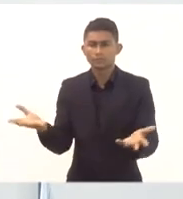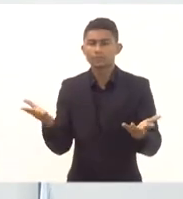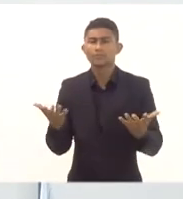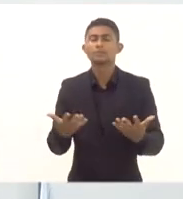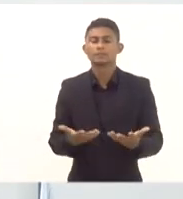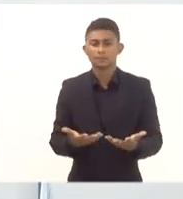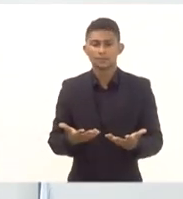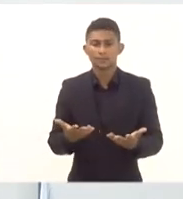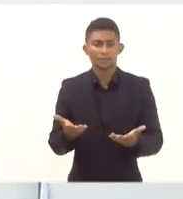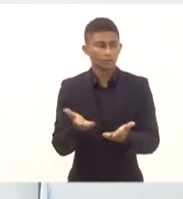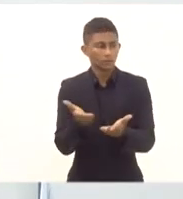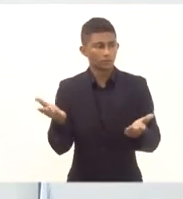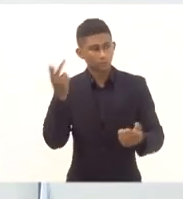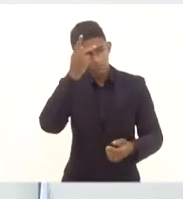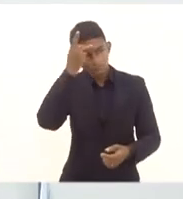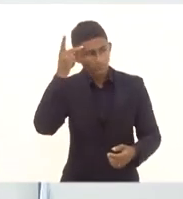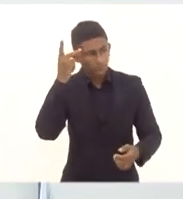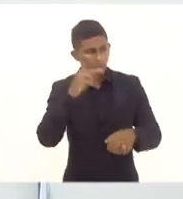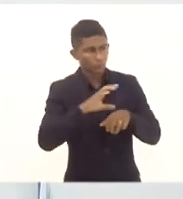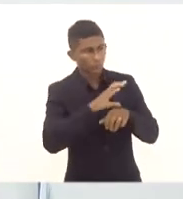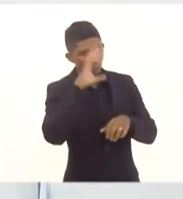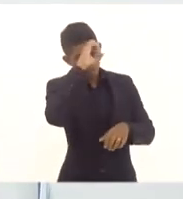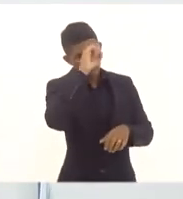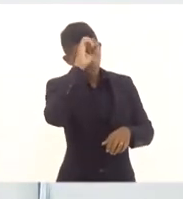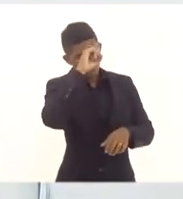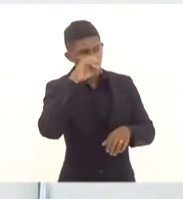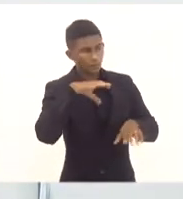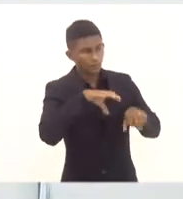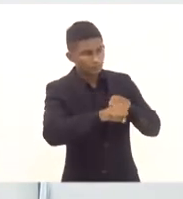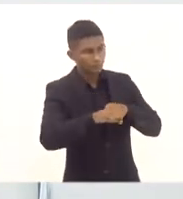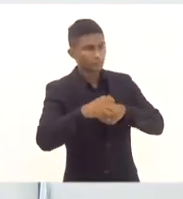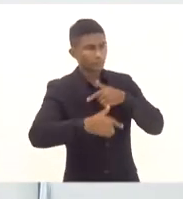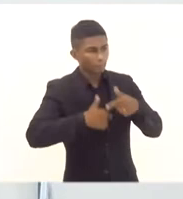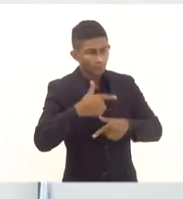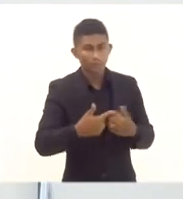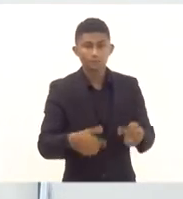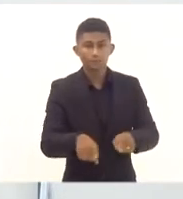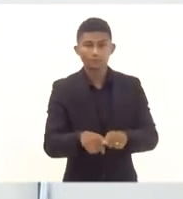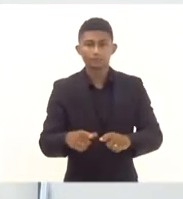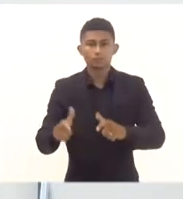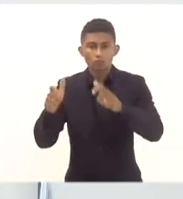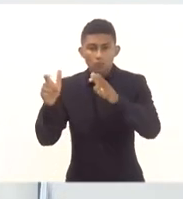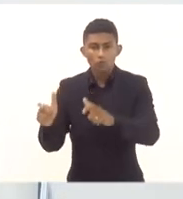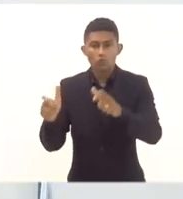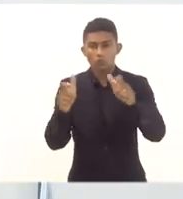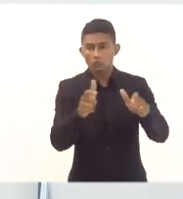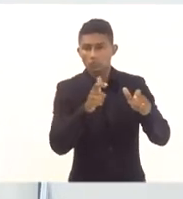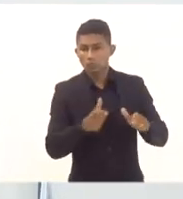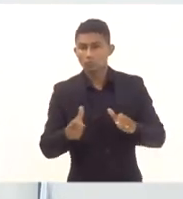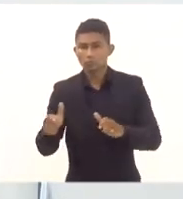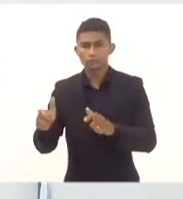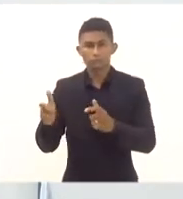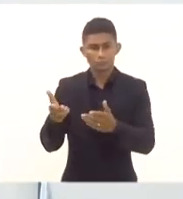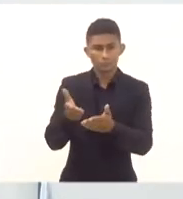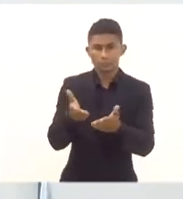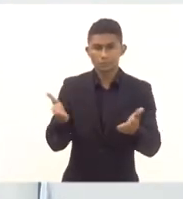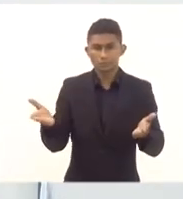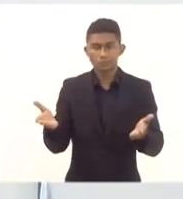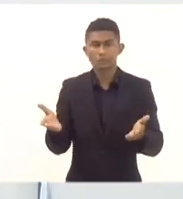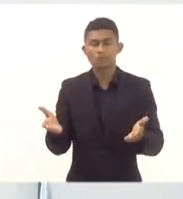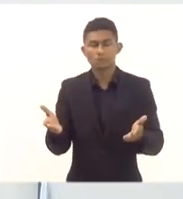qualificação de mão de obra preferencialmente localidades onde inexistem é